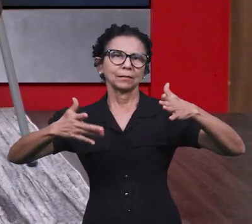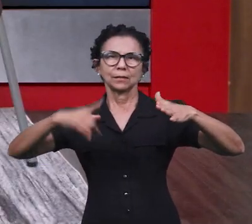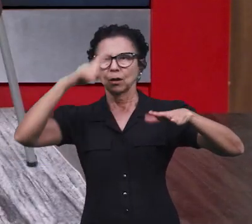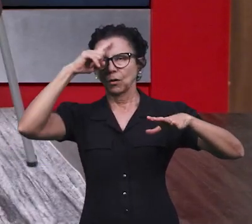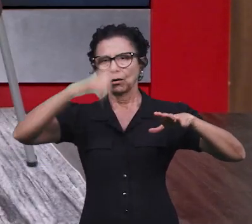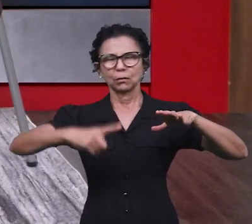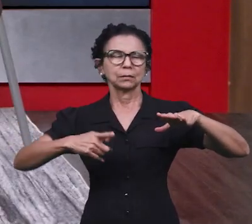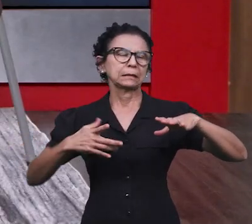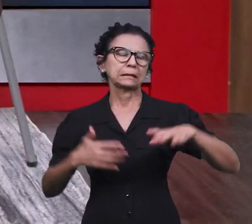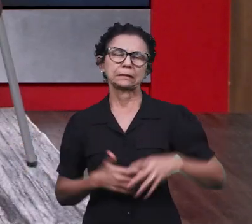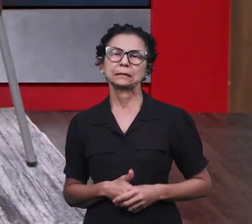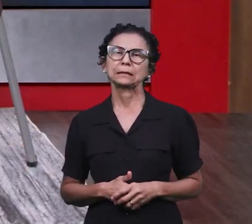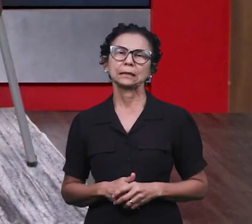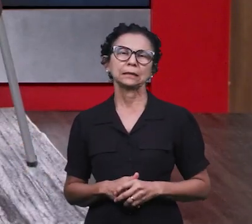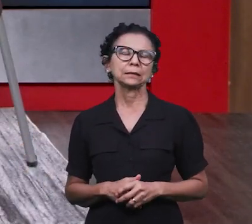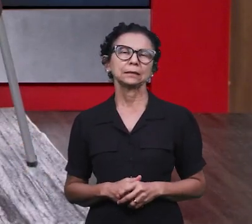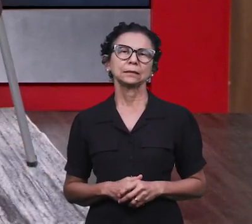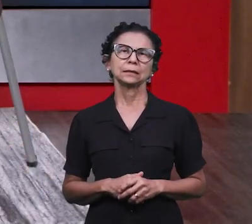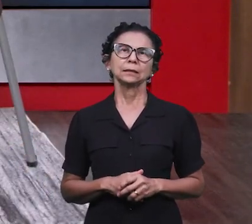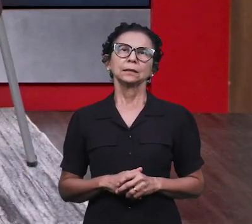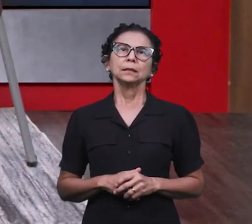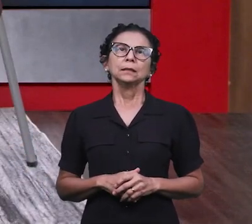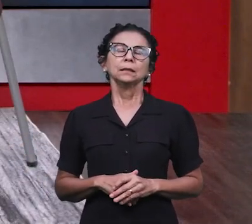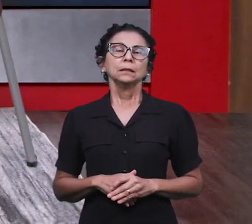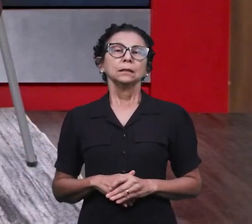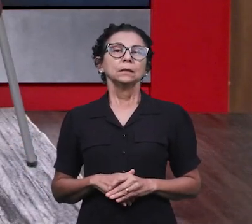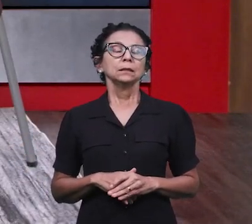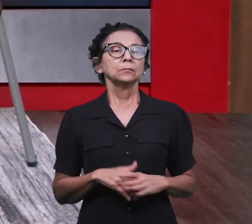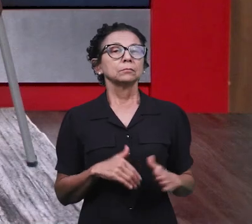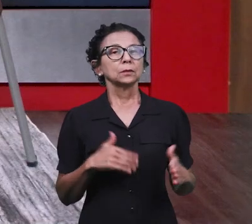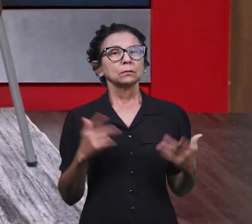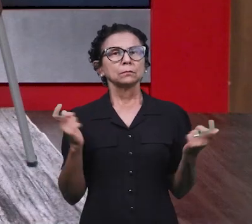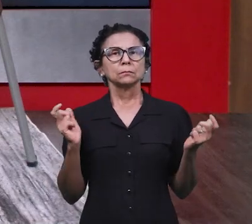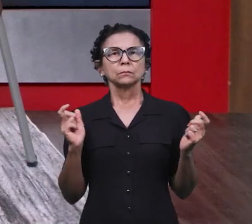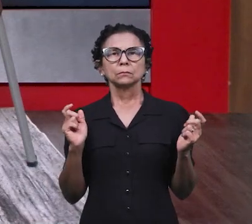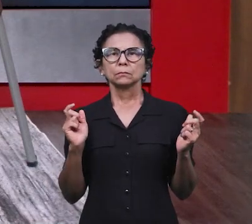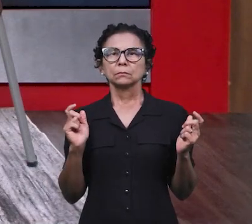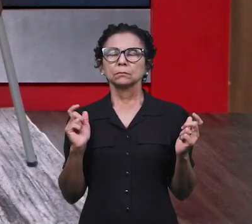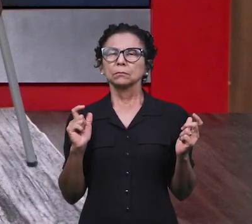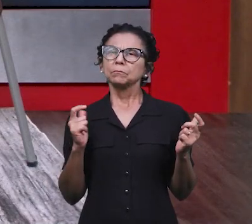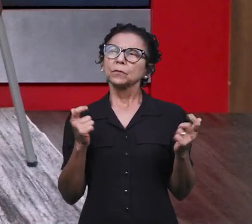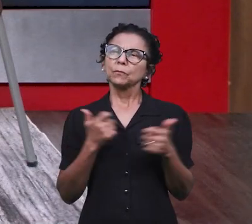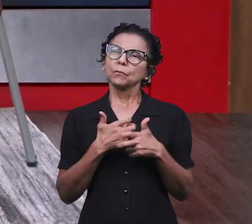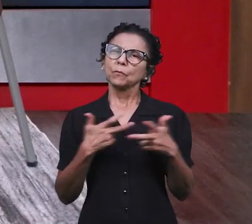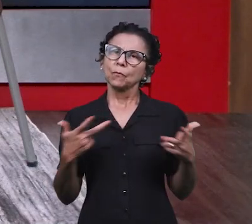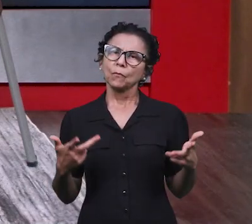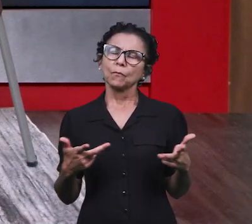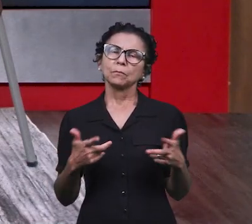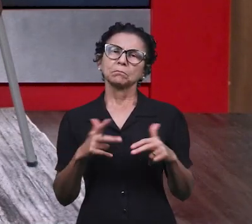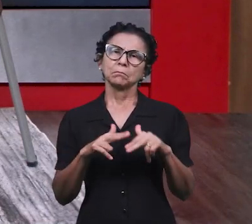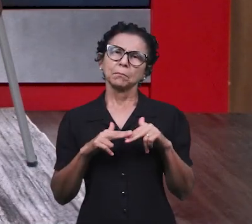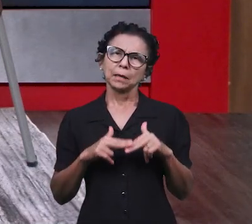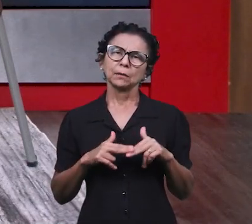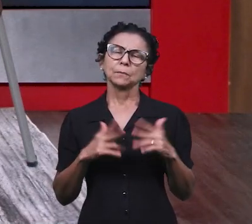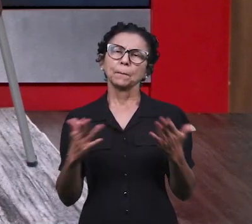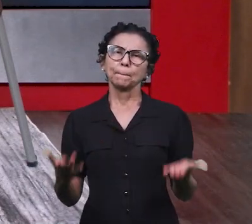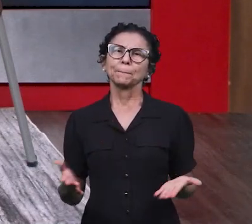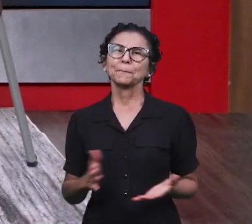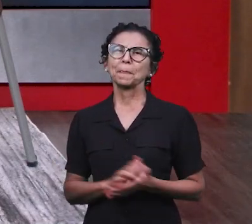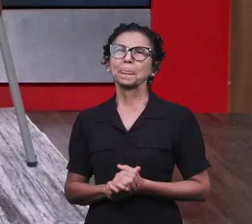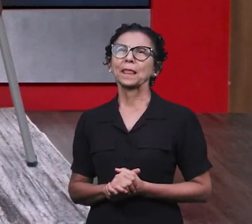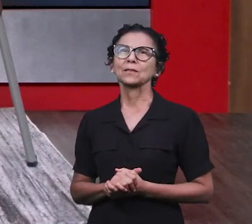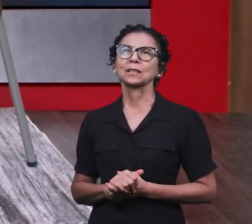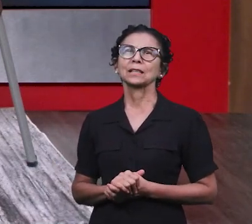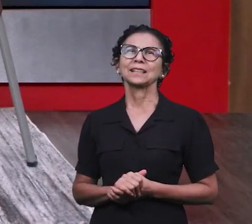todas essas possibilidades, né, criadas pela internet das coisas. Porque houve uma época, Pastor Wallace,